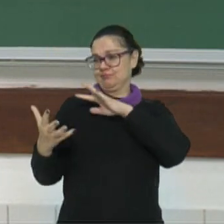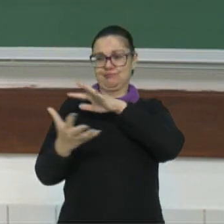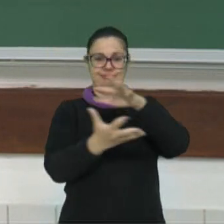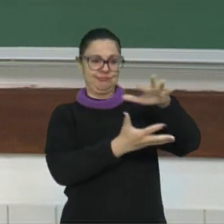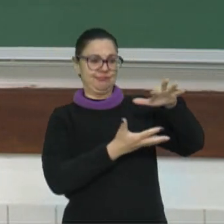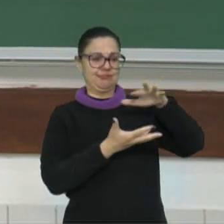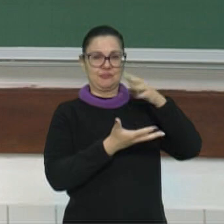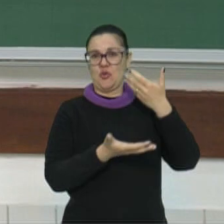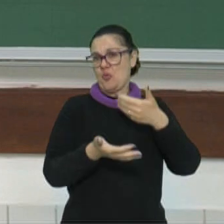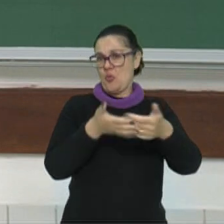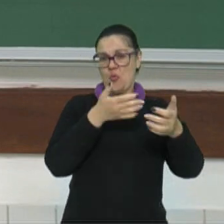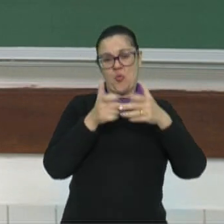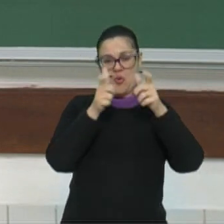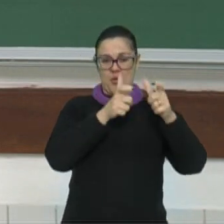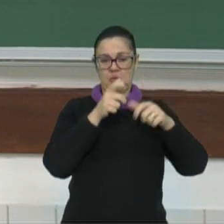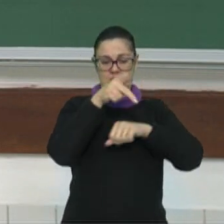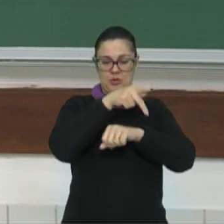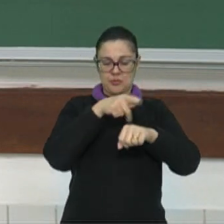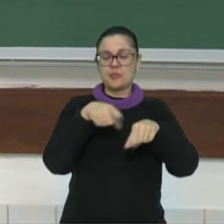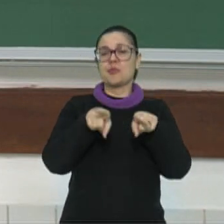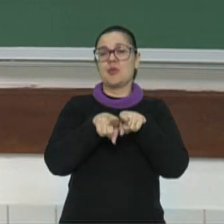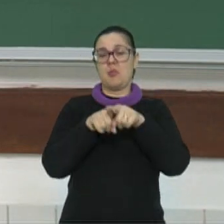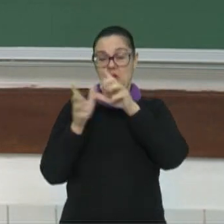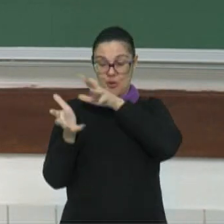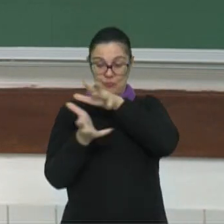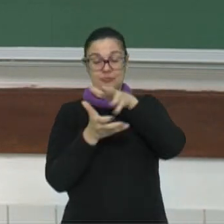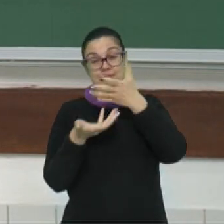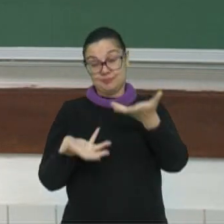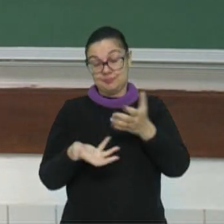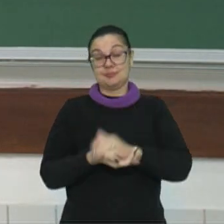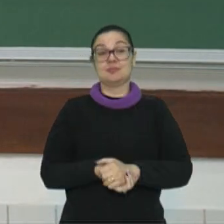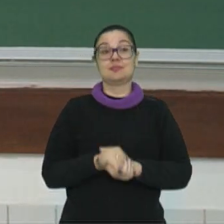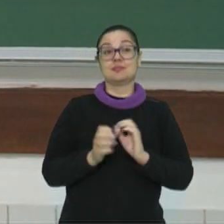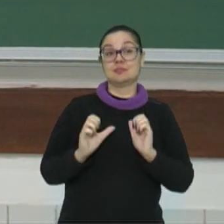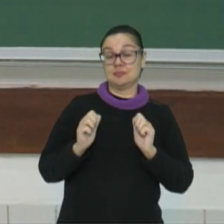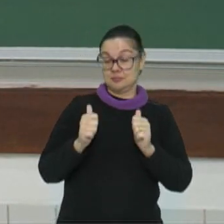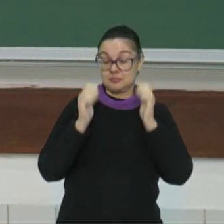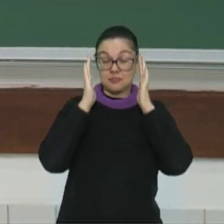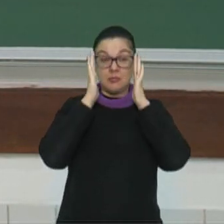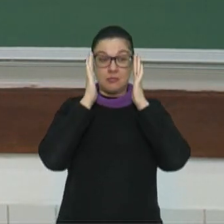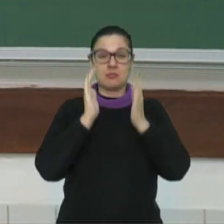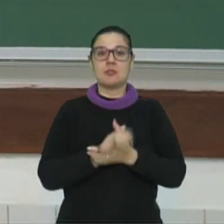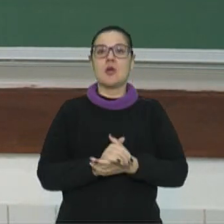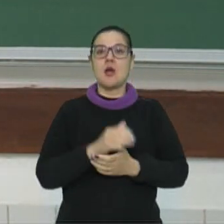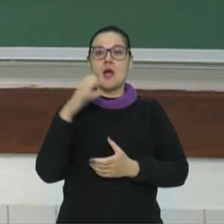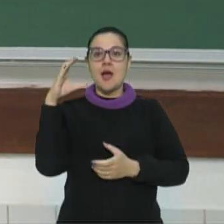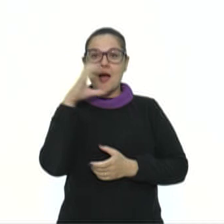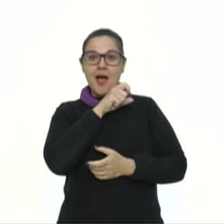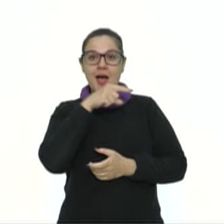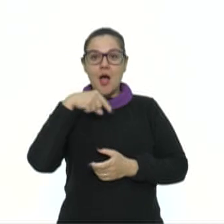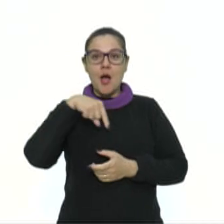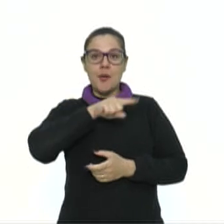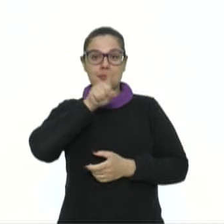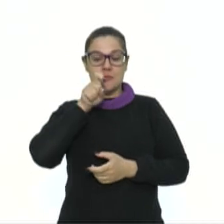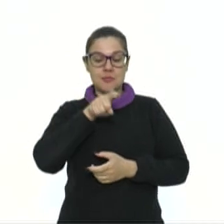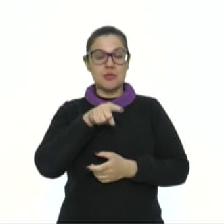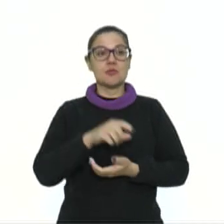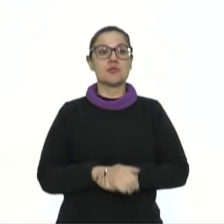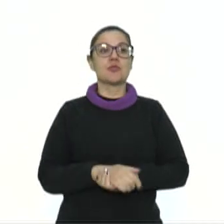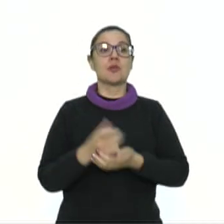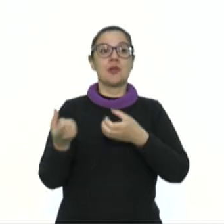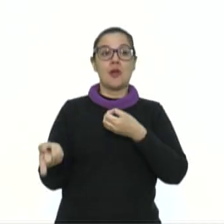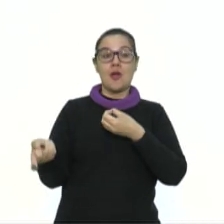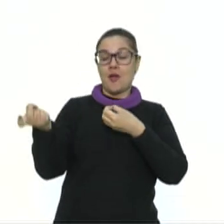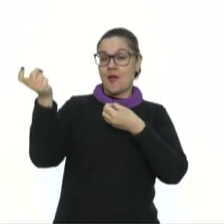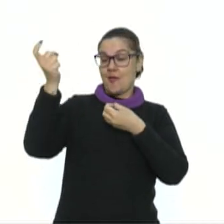geral, né? Pode acontecer em qualquer lugar do país e do mundo, certo? Quiz para nós. O quiz ele